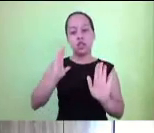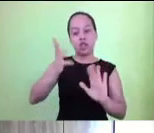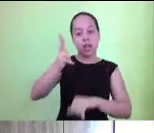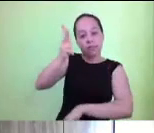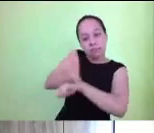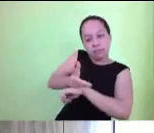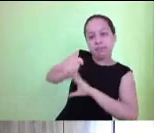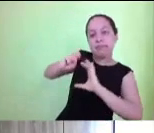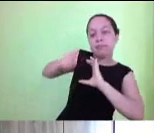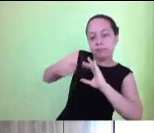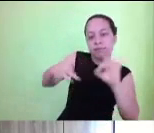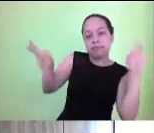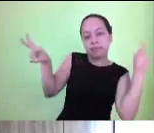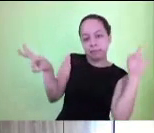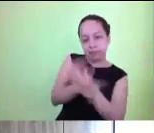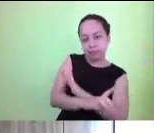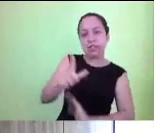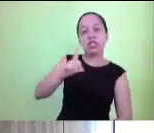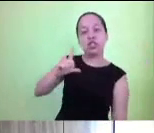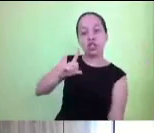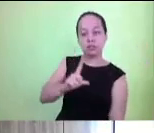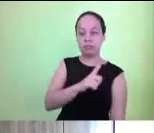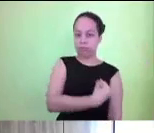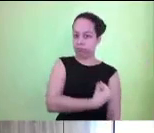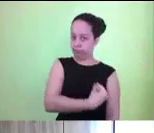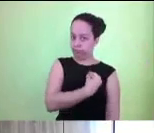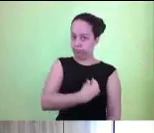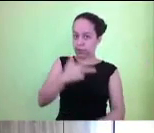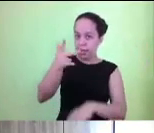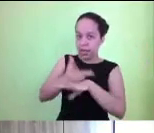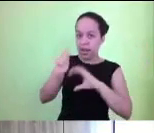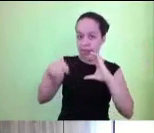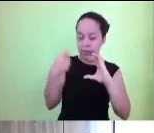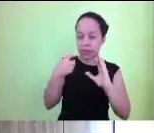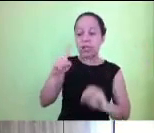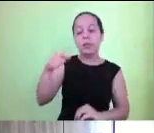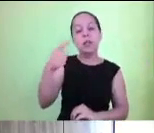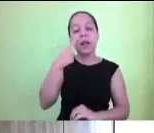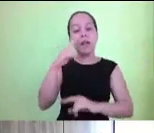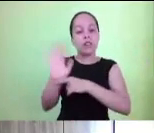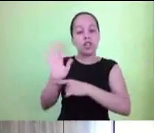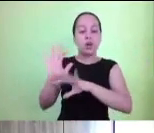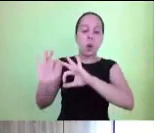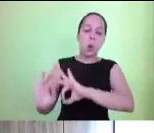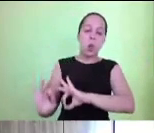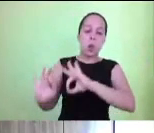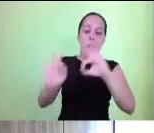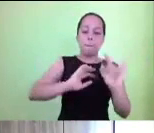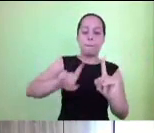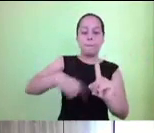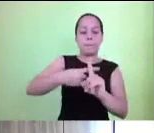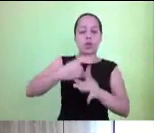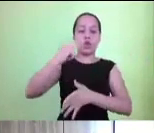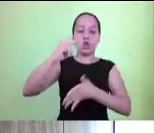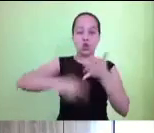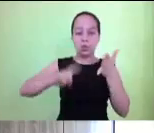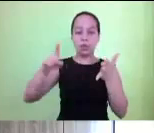o sorteio, e vocês vão conferir depois no vídeo, tá? E no documento também, que a gente publicar.